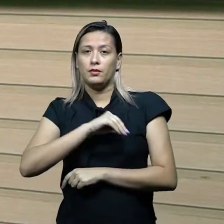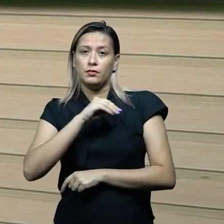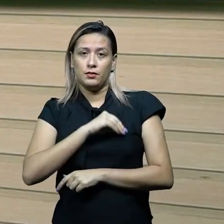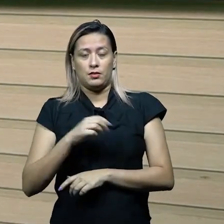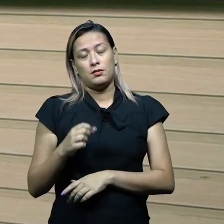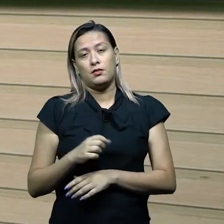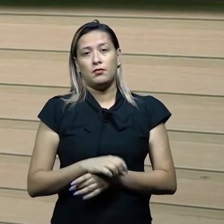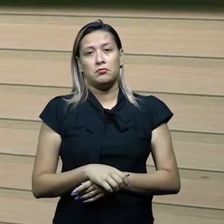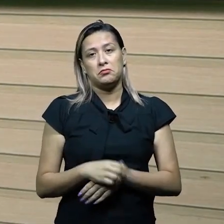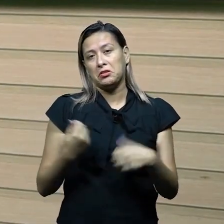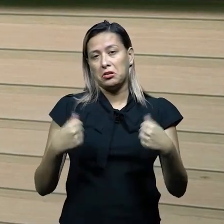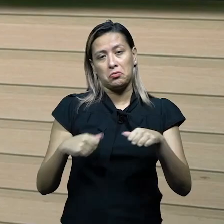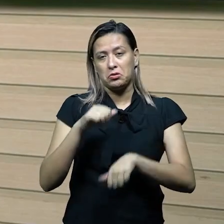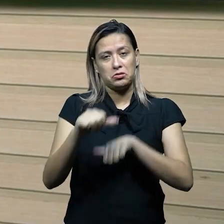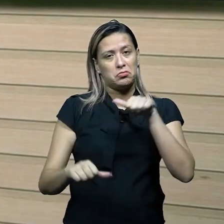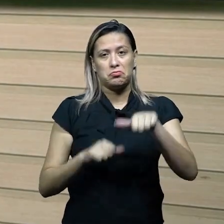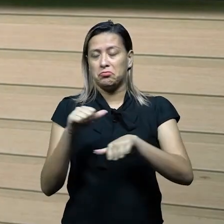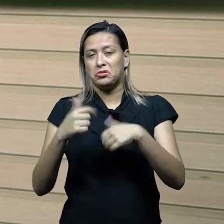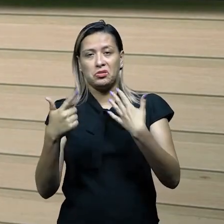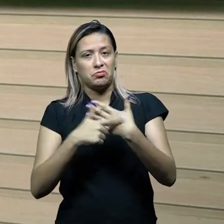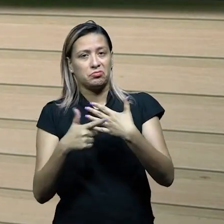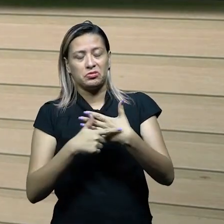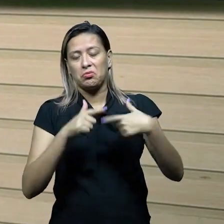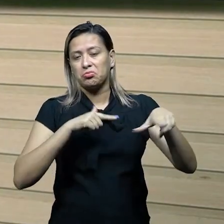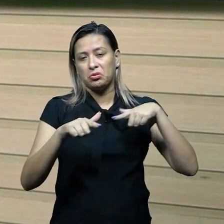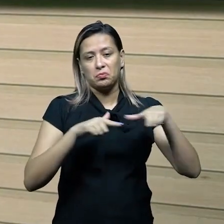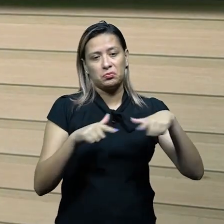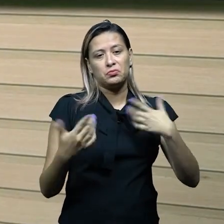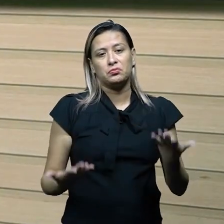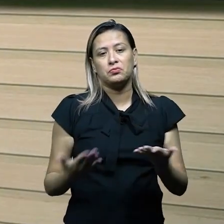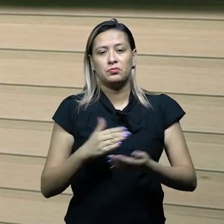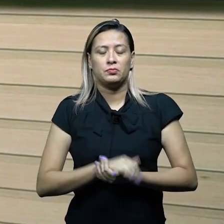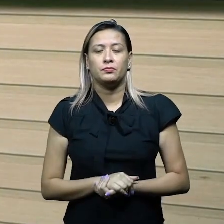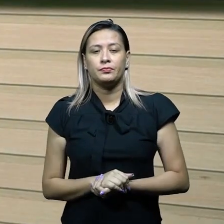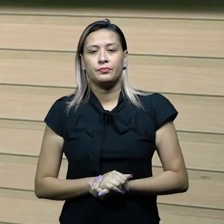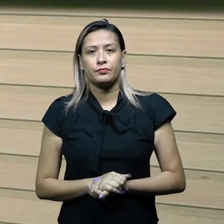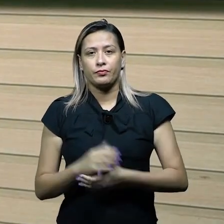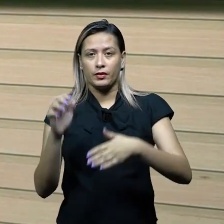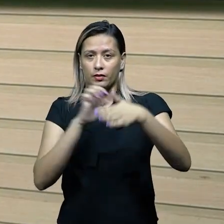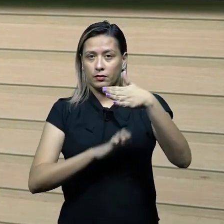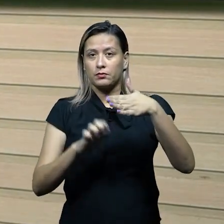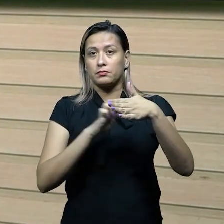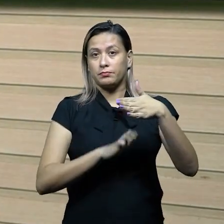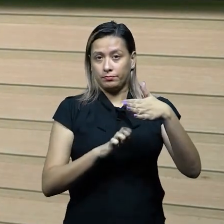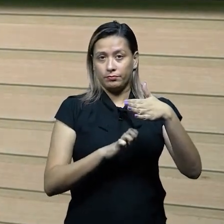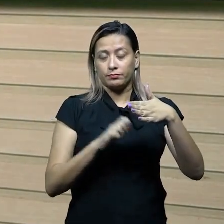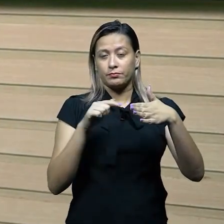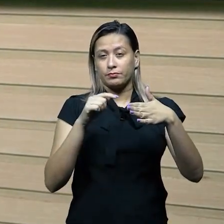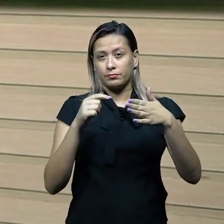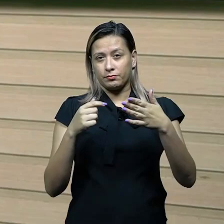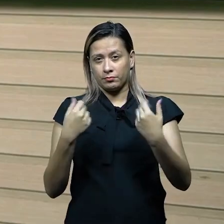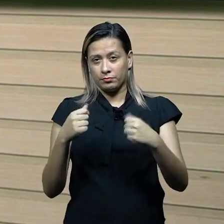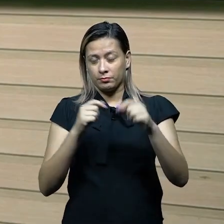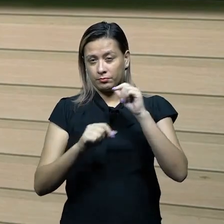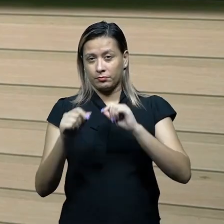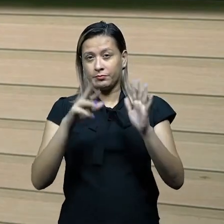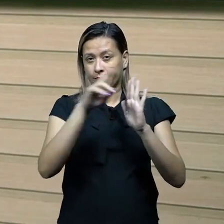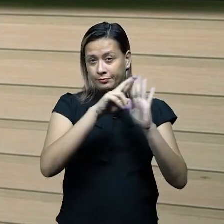exemplo, sem mudar de cargo. Sou eu poder mudar de cargo com uma frequência. E aí o que as empresas elas fazem? Elas estabelecem